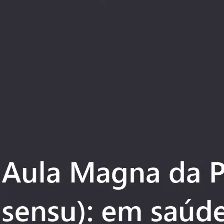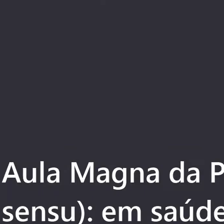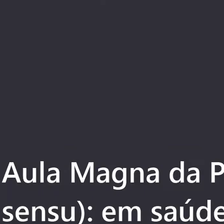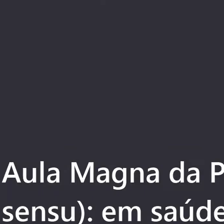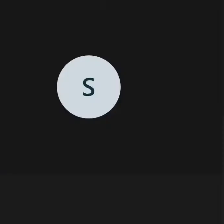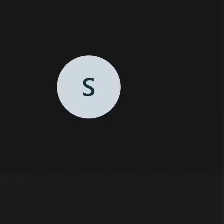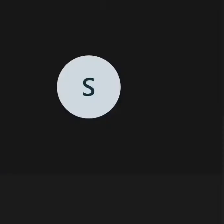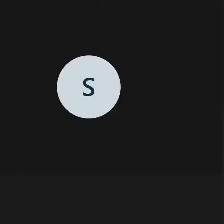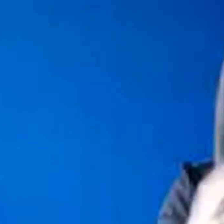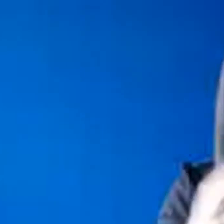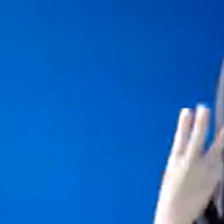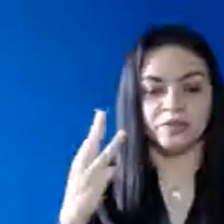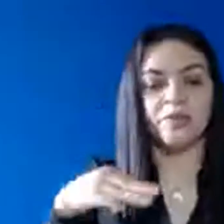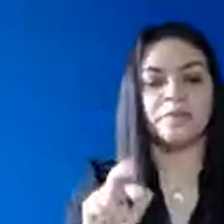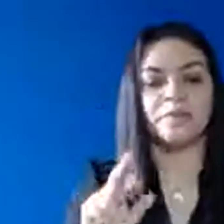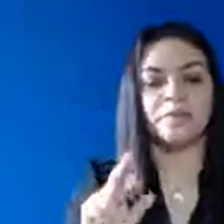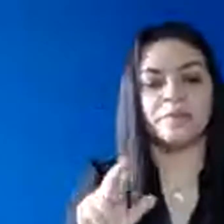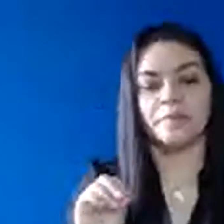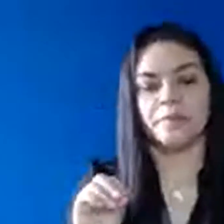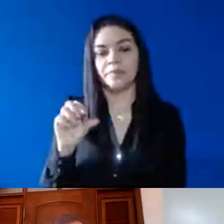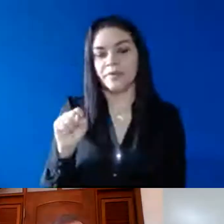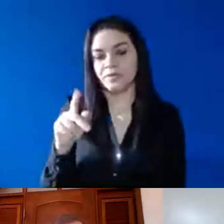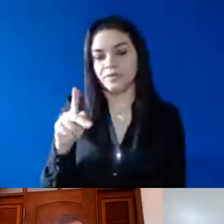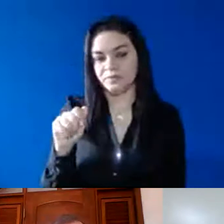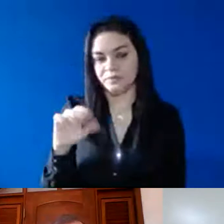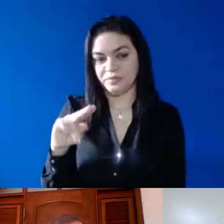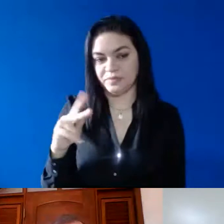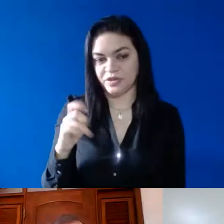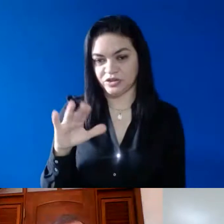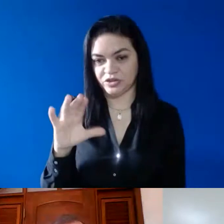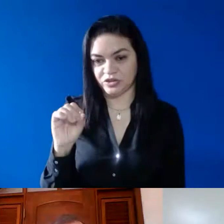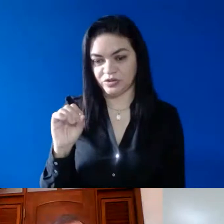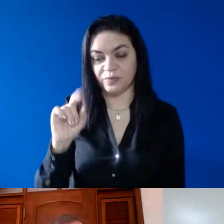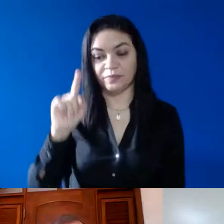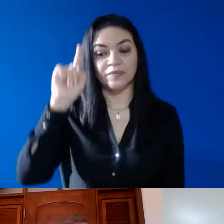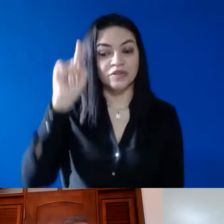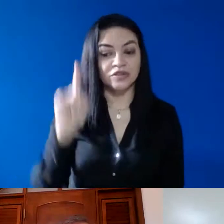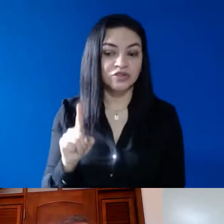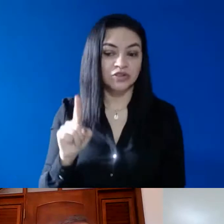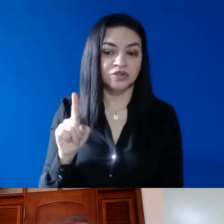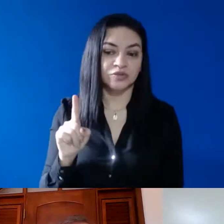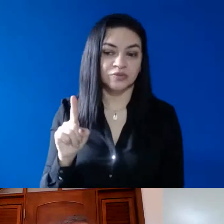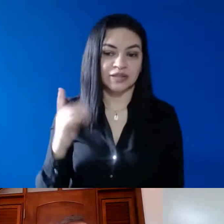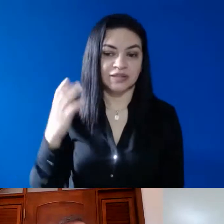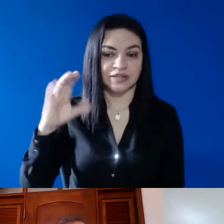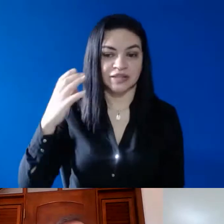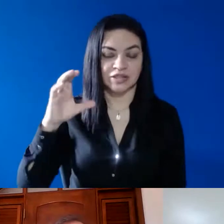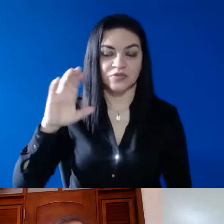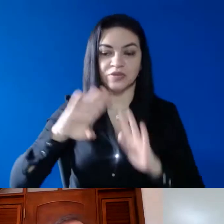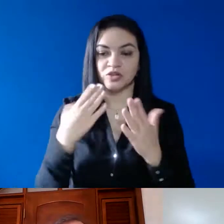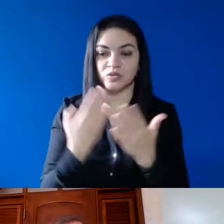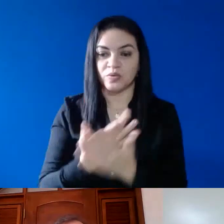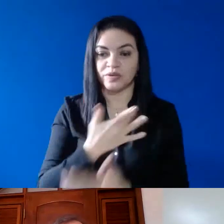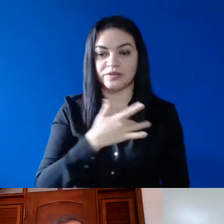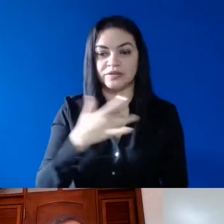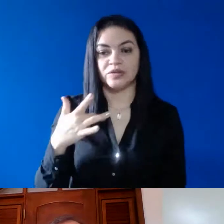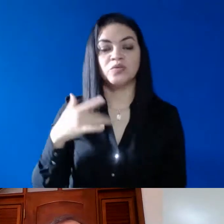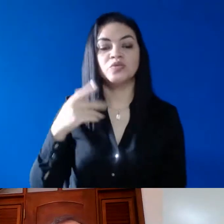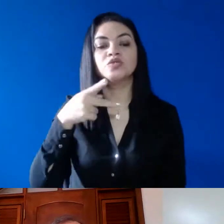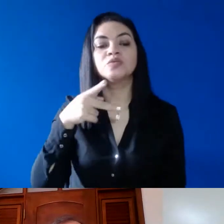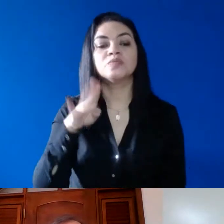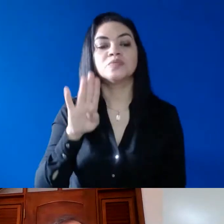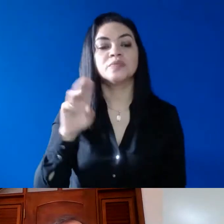Maranhão, o senhor Marcos Pacheco. A diretora científica da Escola de Saúde Pública do